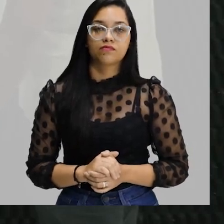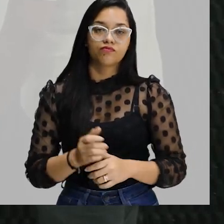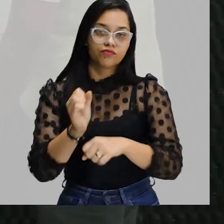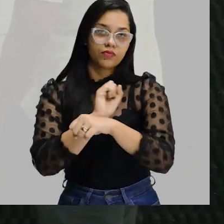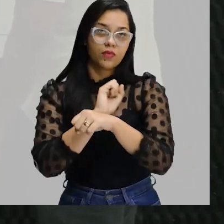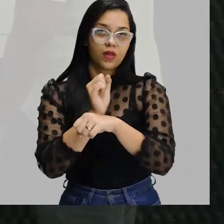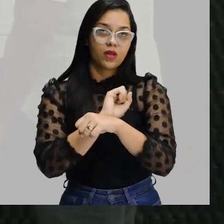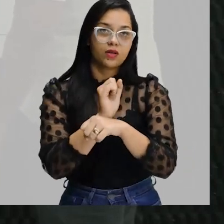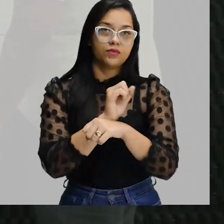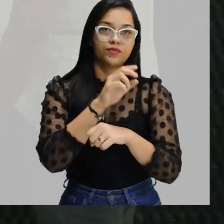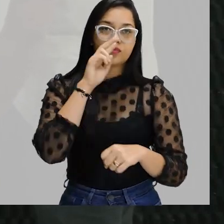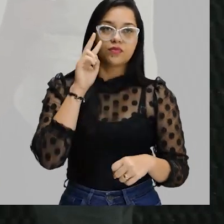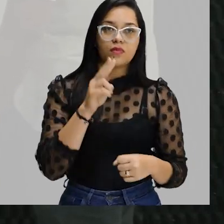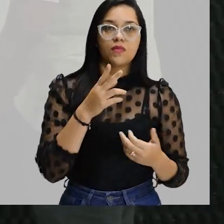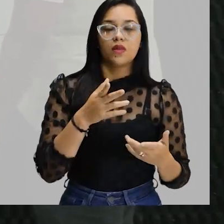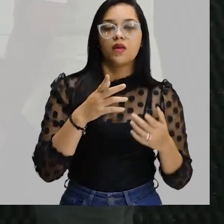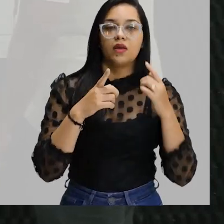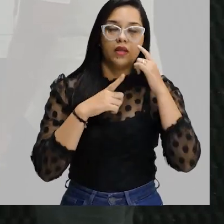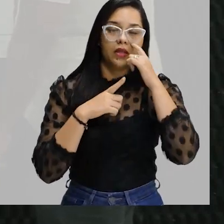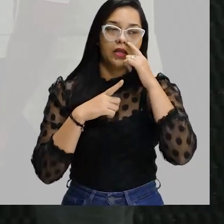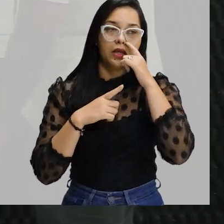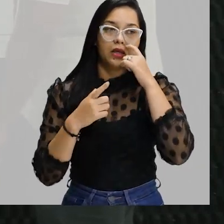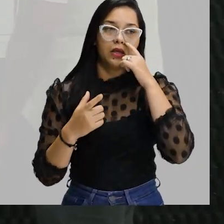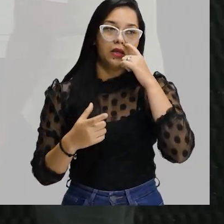né, avistar,